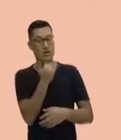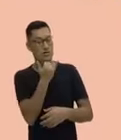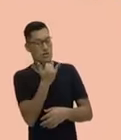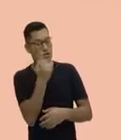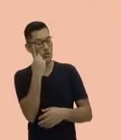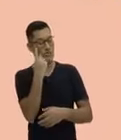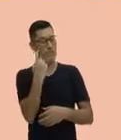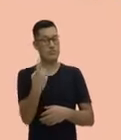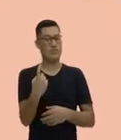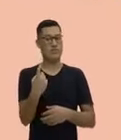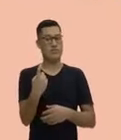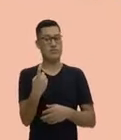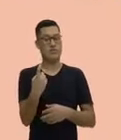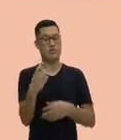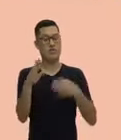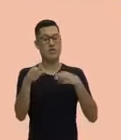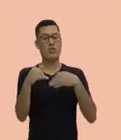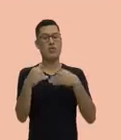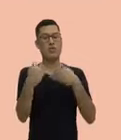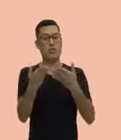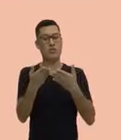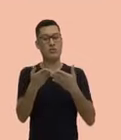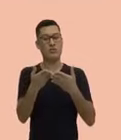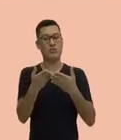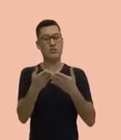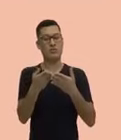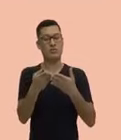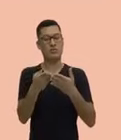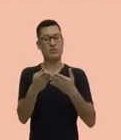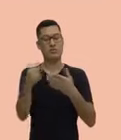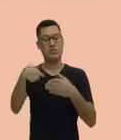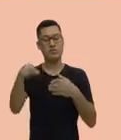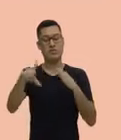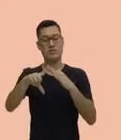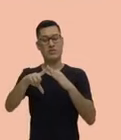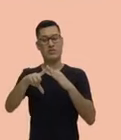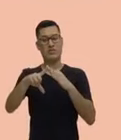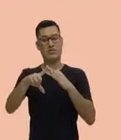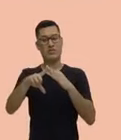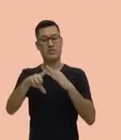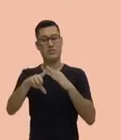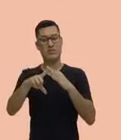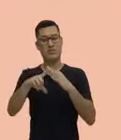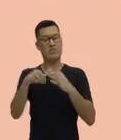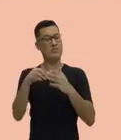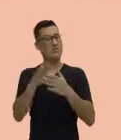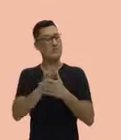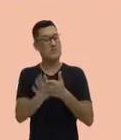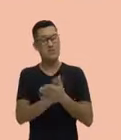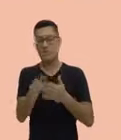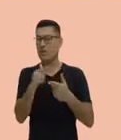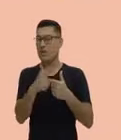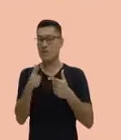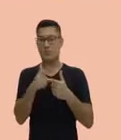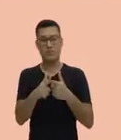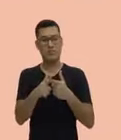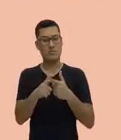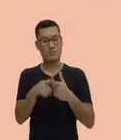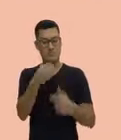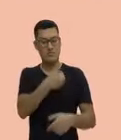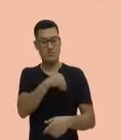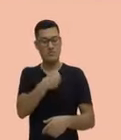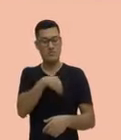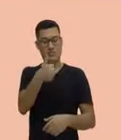curiosidade. Mas quanto você recebe mensalmente nesta loja? Sem problemas. Bem, eu recebo um salário fixo